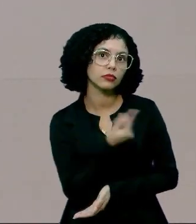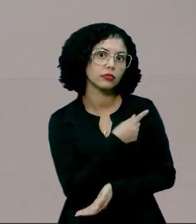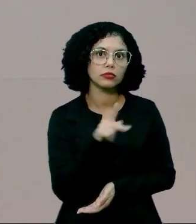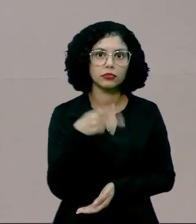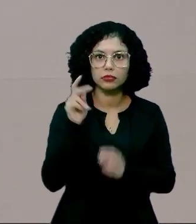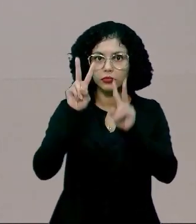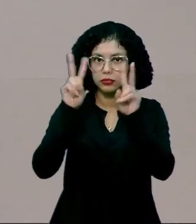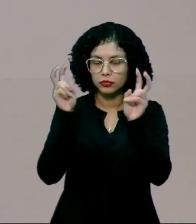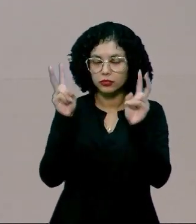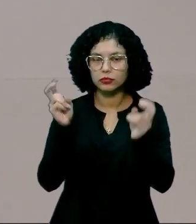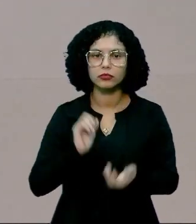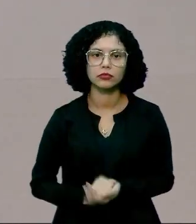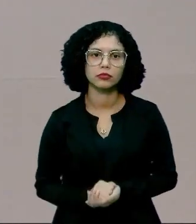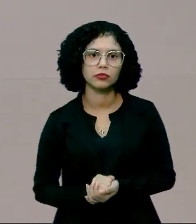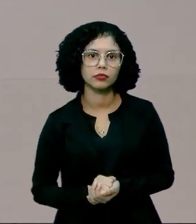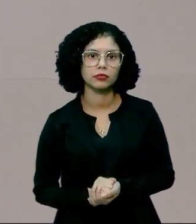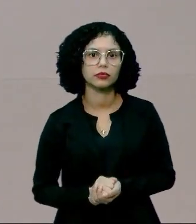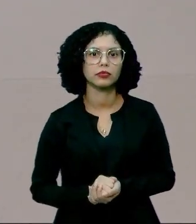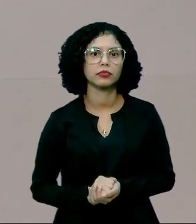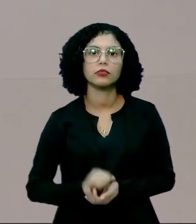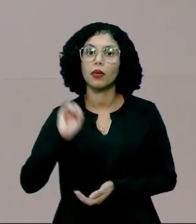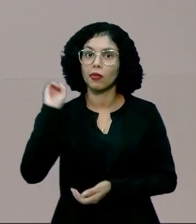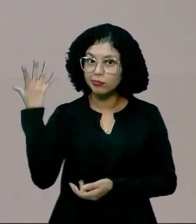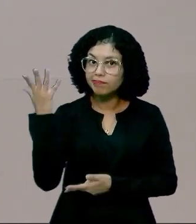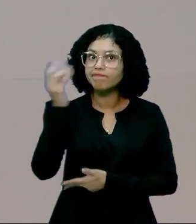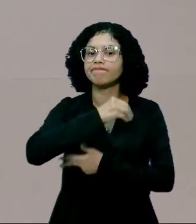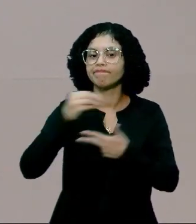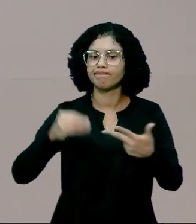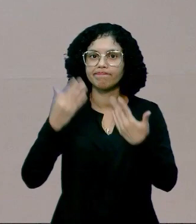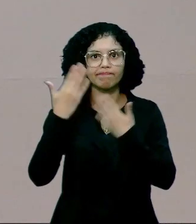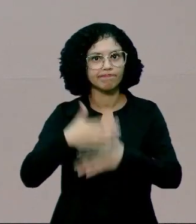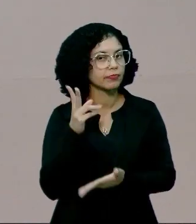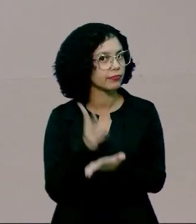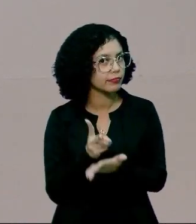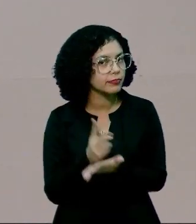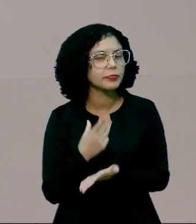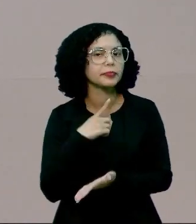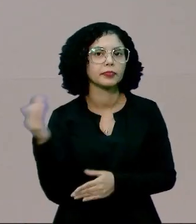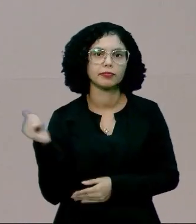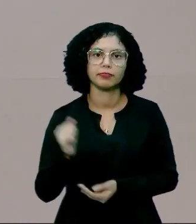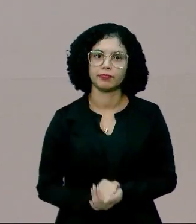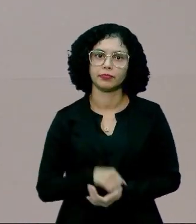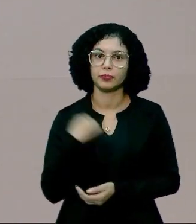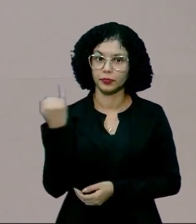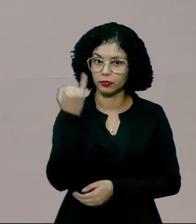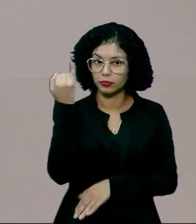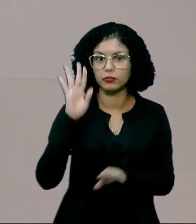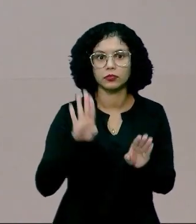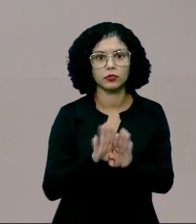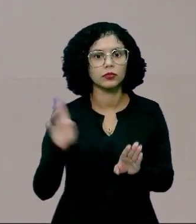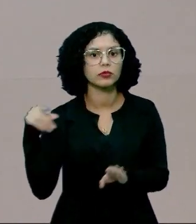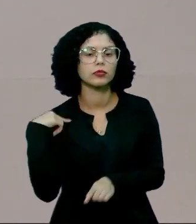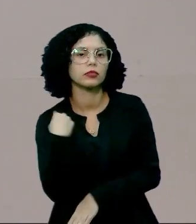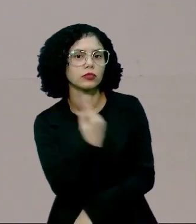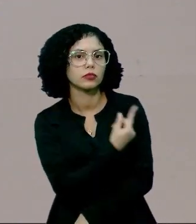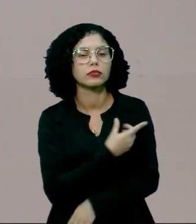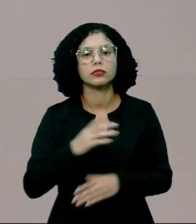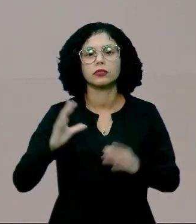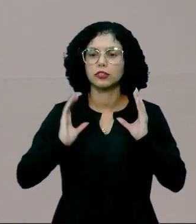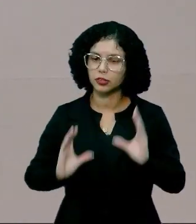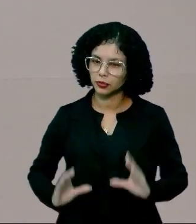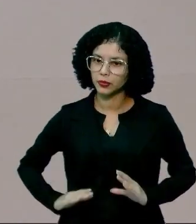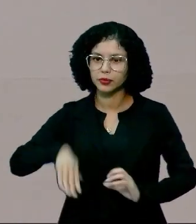nós vamos tratar de um assunto muito recorrente nas provas de Enem, muito importante também para nós,